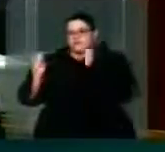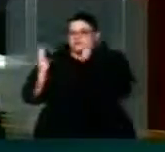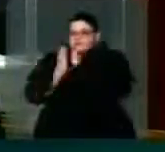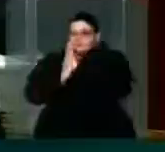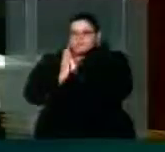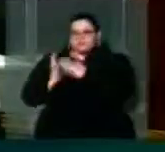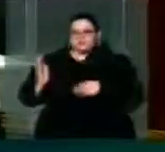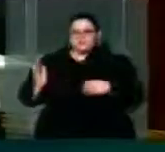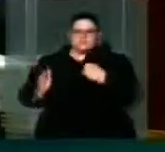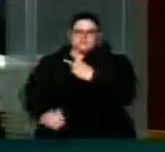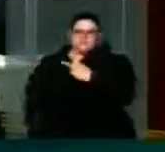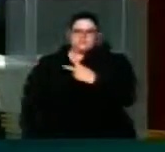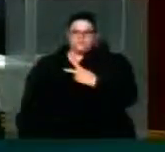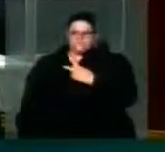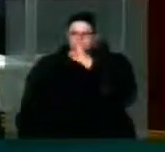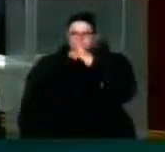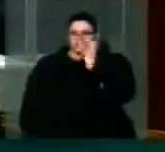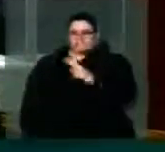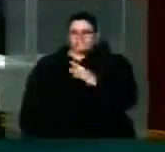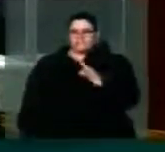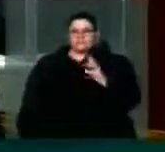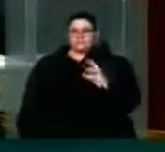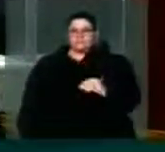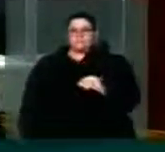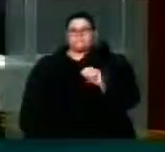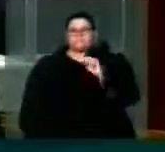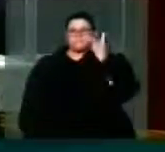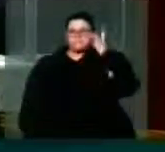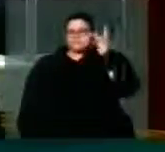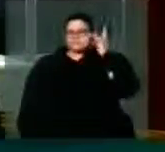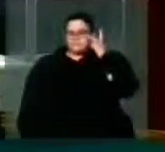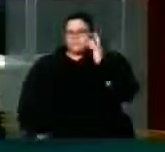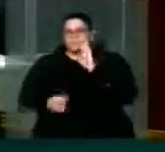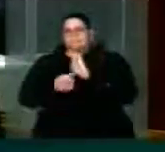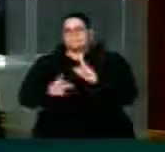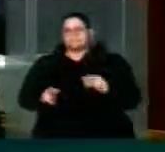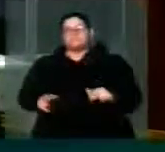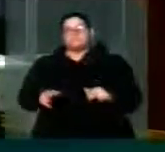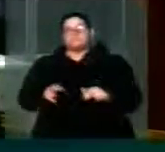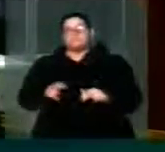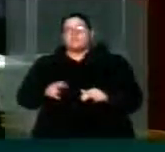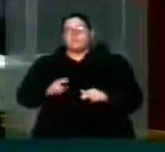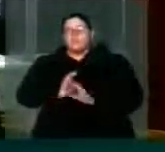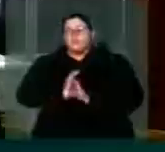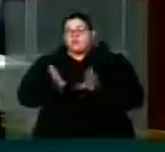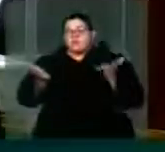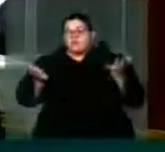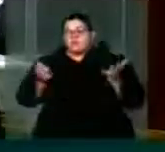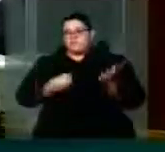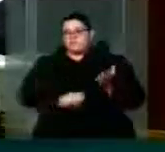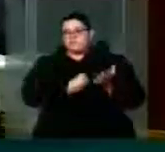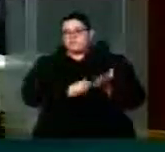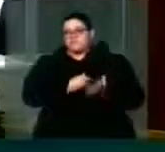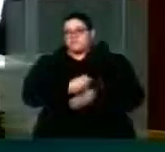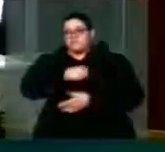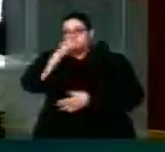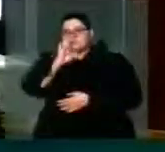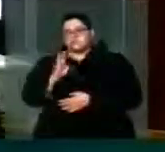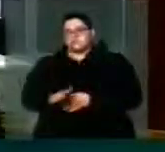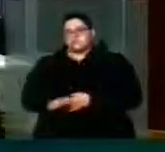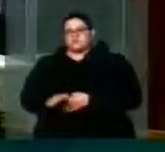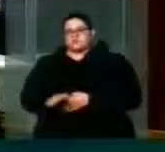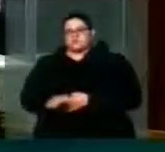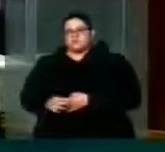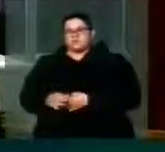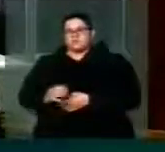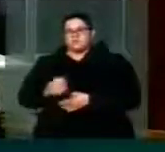filho na Zona Leste de São Paulo é uma mostra da barbárie que vemos no dia a dia. A ironia